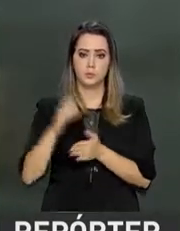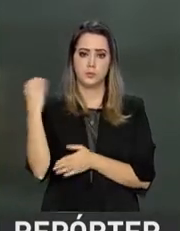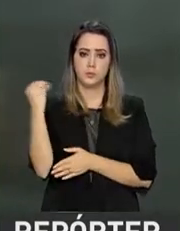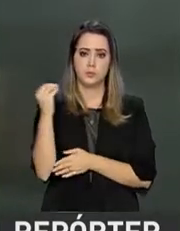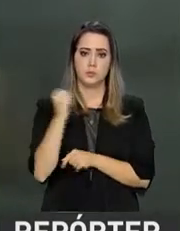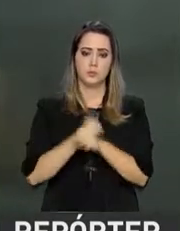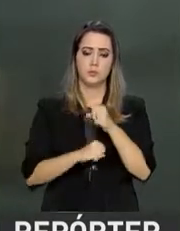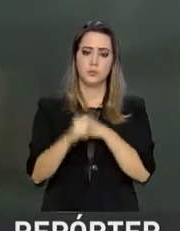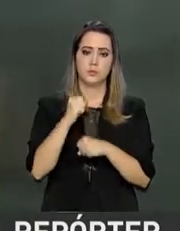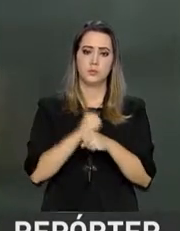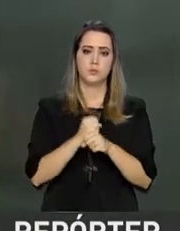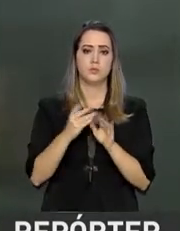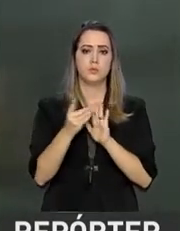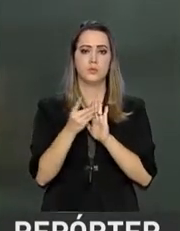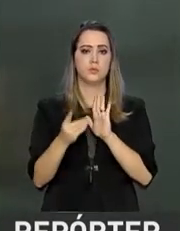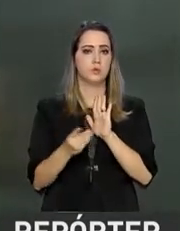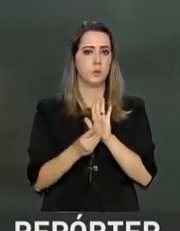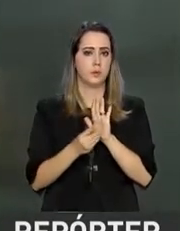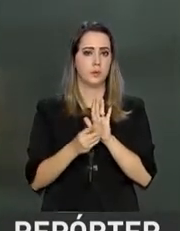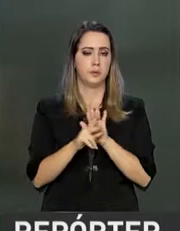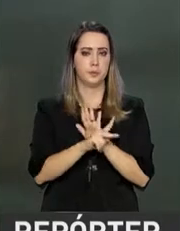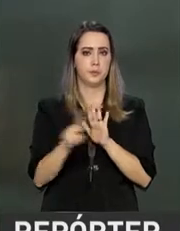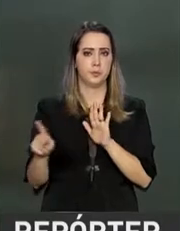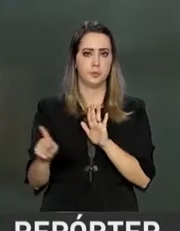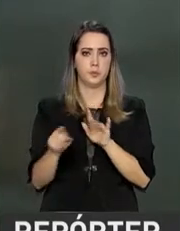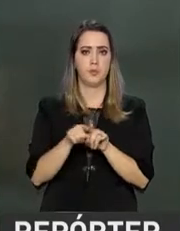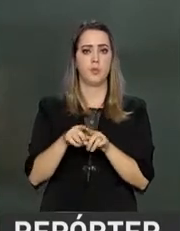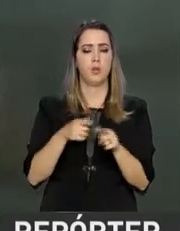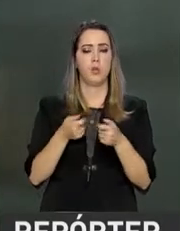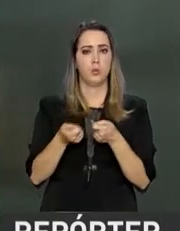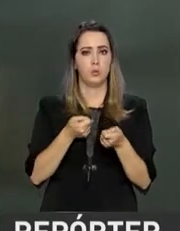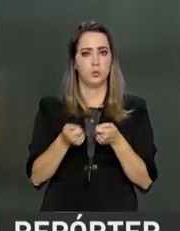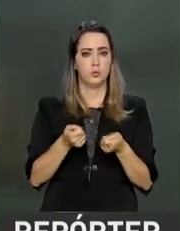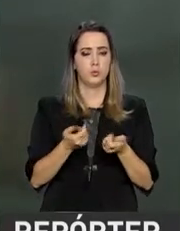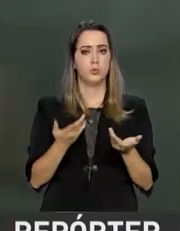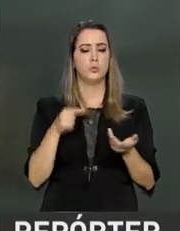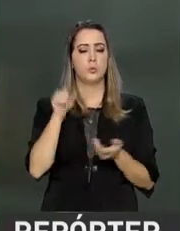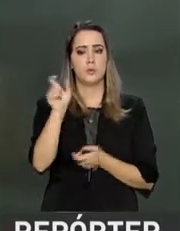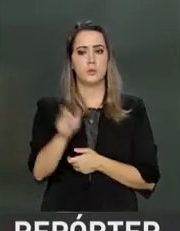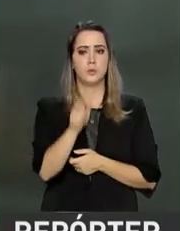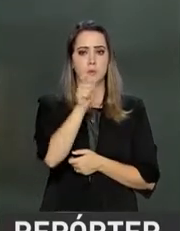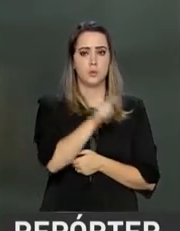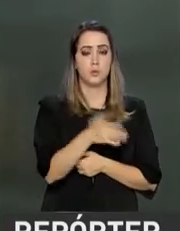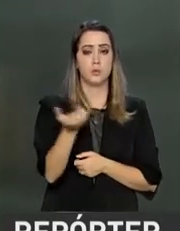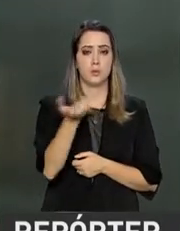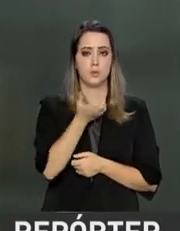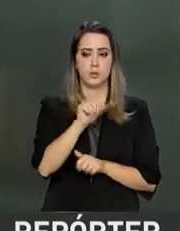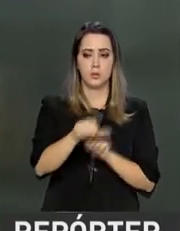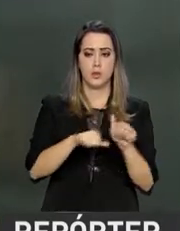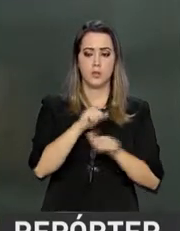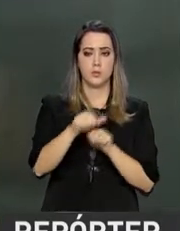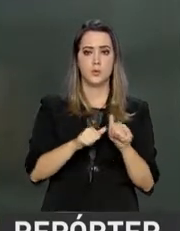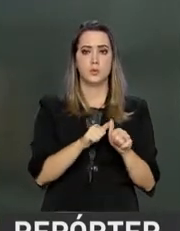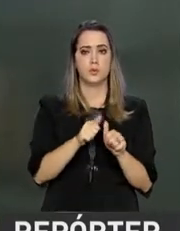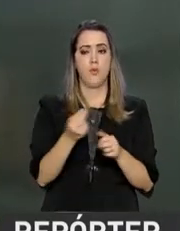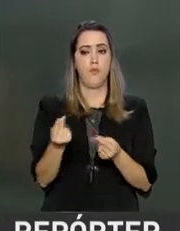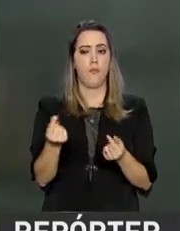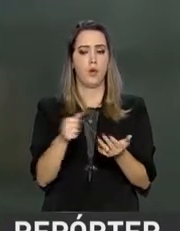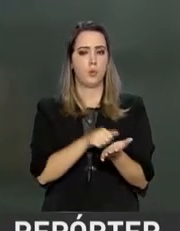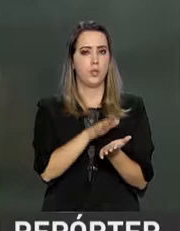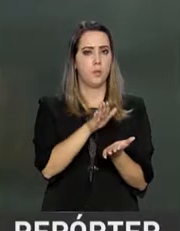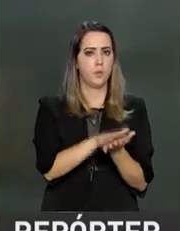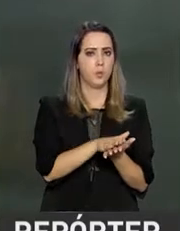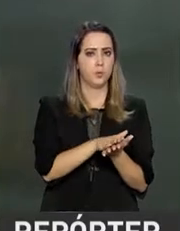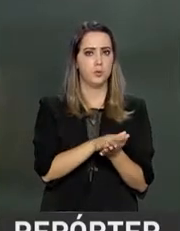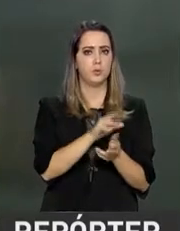do ano passado, de decreto presidencial que disciplinou a medida. Os autuados que manifestarem interesse em aderir à iniciativa